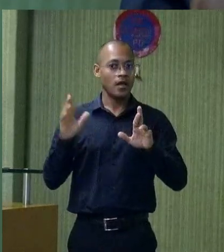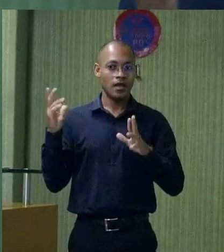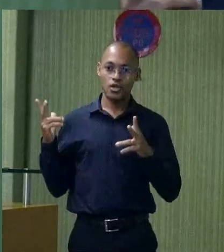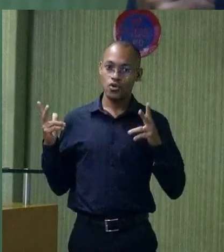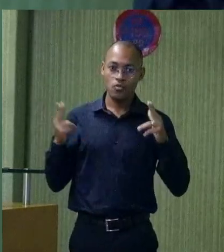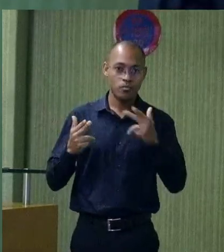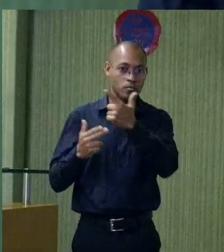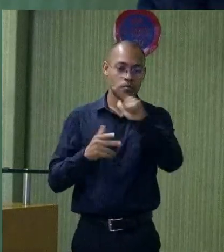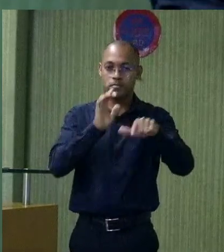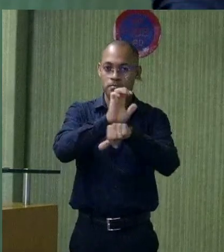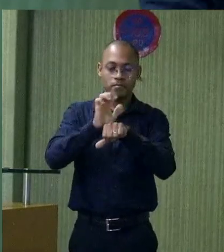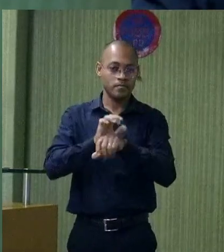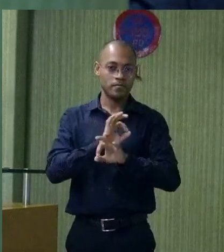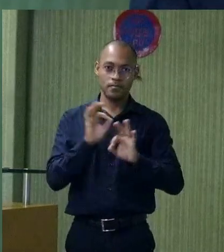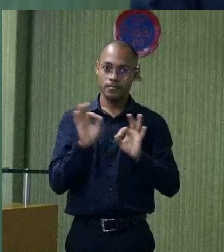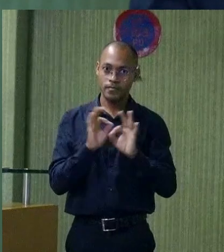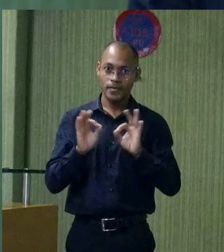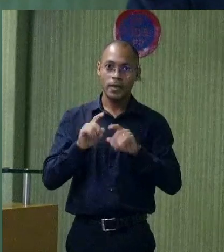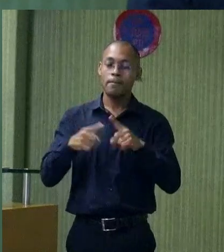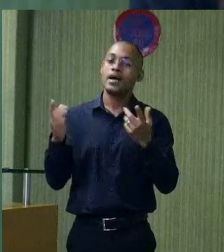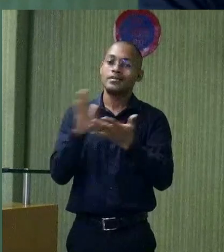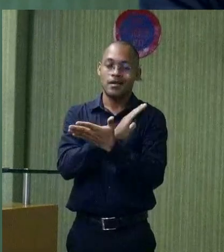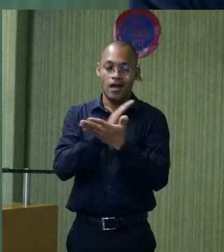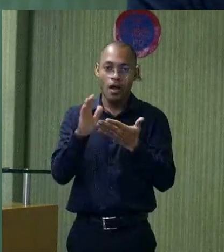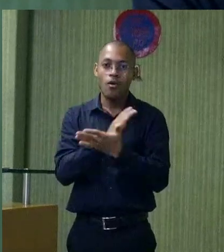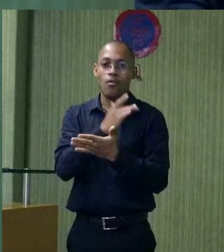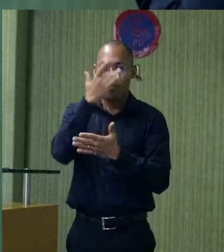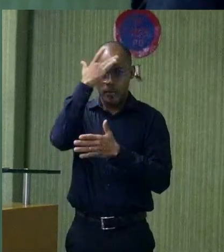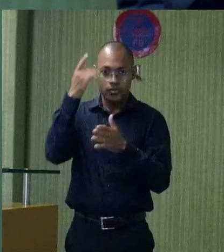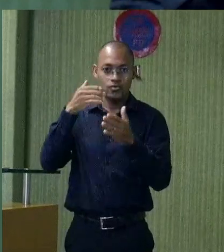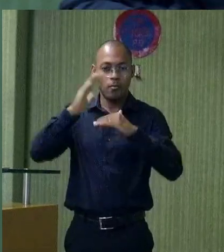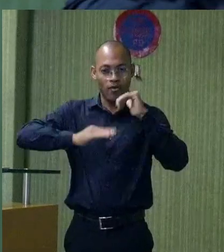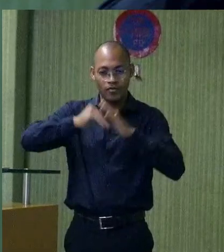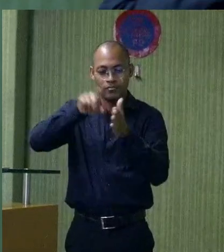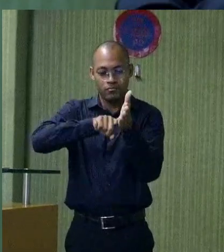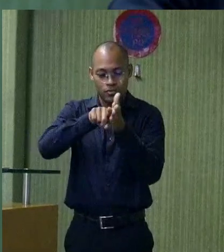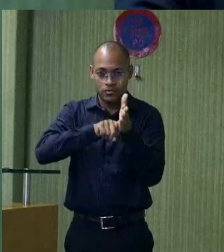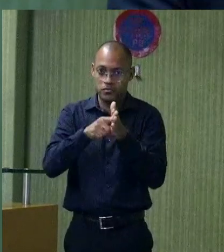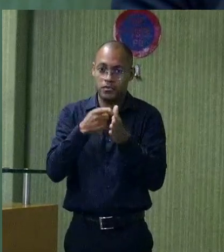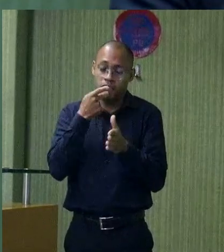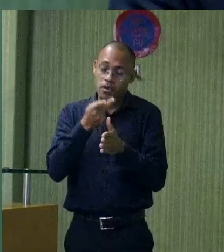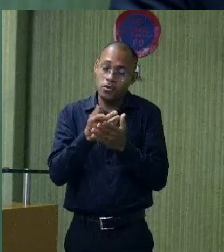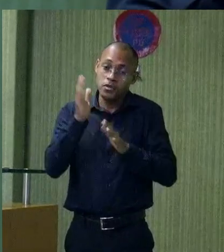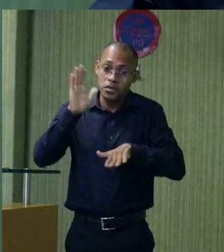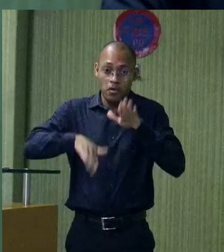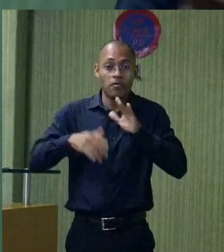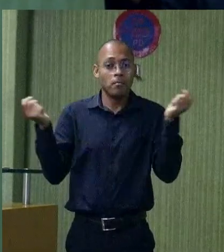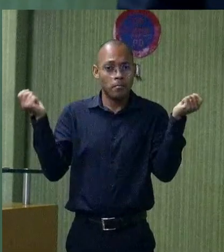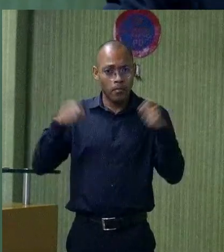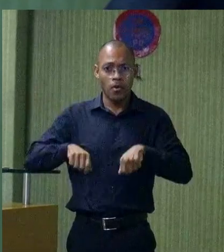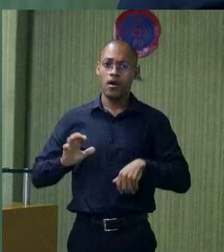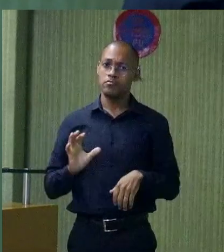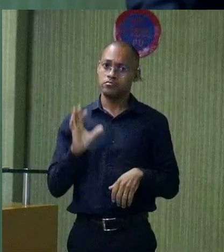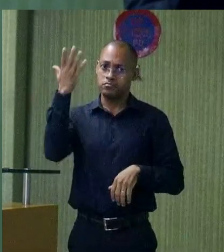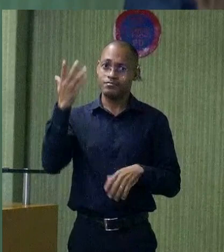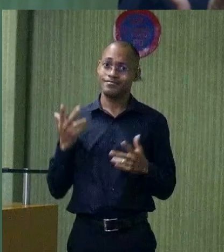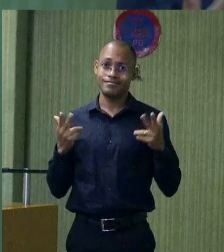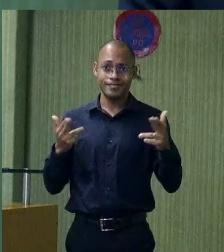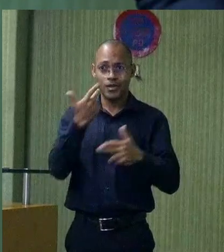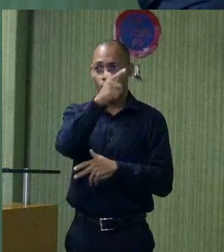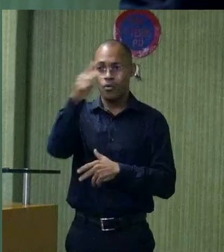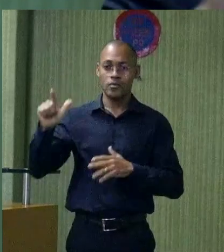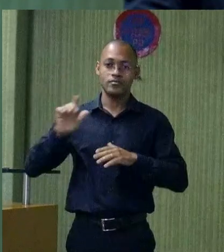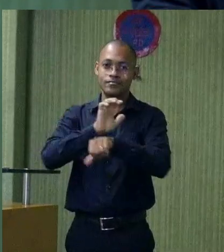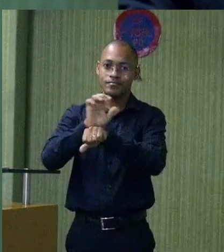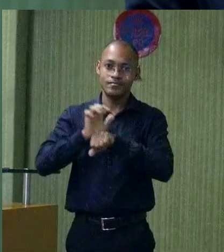previsões de quem estuda isso Dizem que há um risco né de que isso aconteça e isso impacta sim